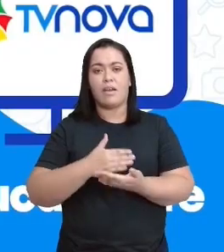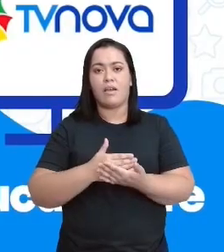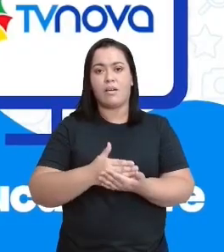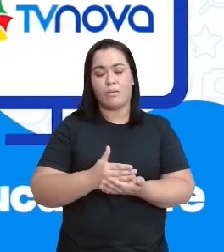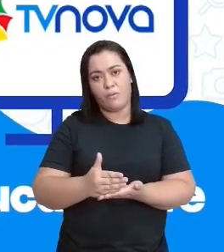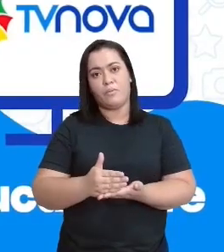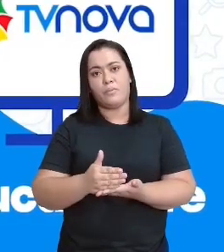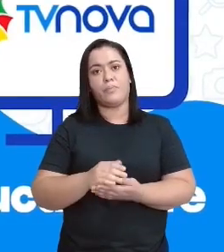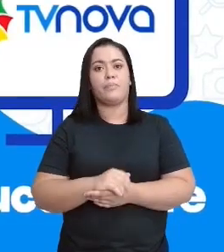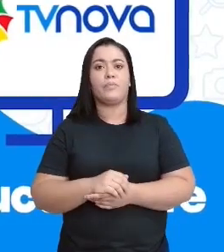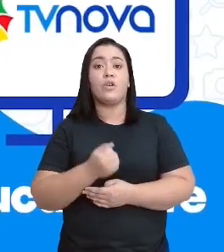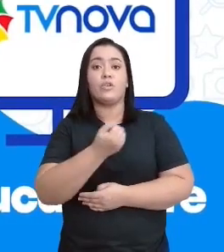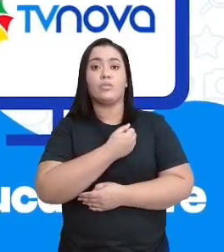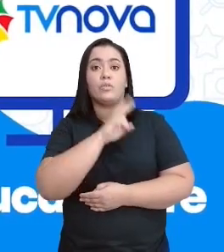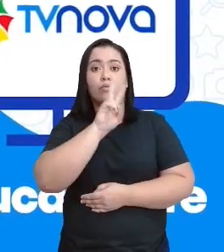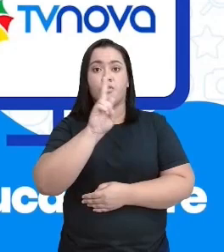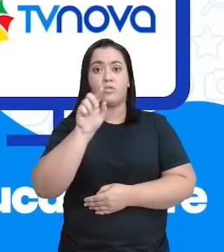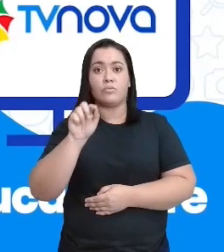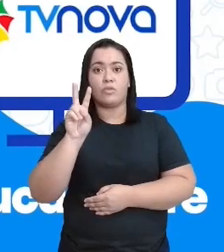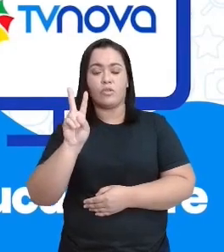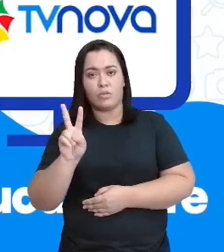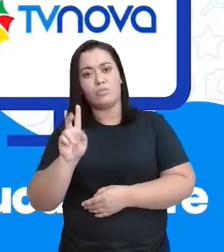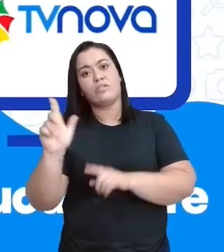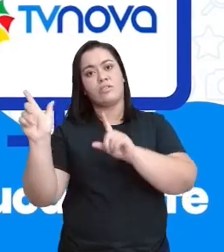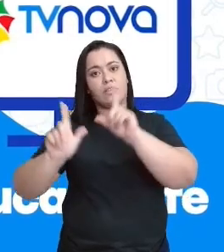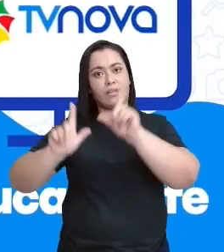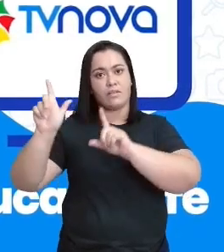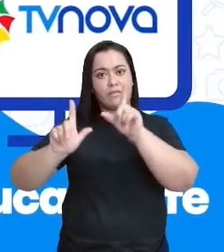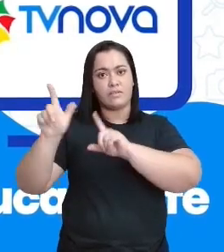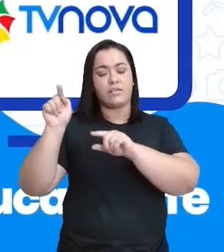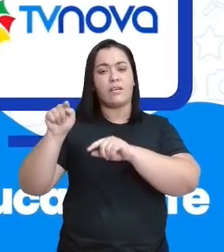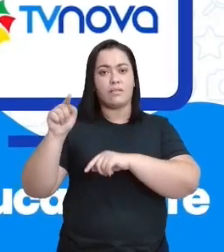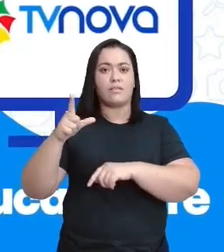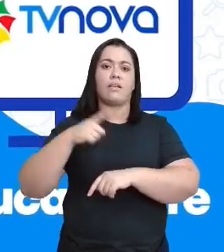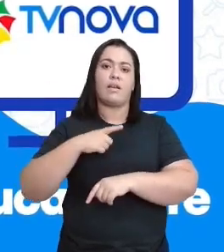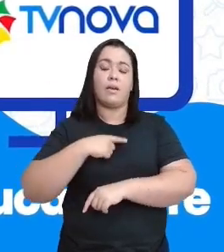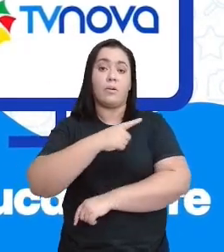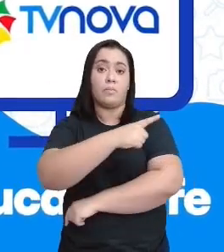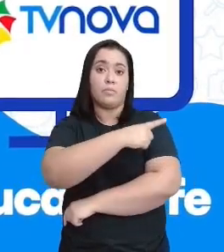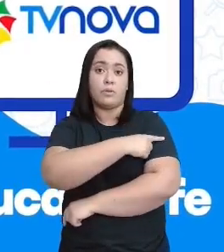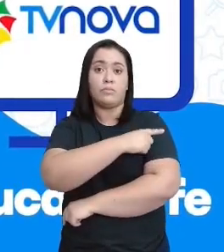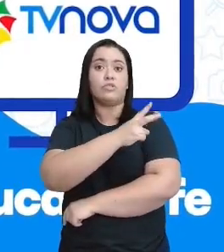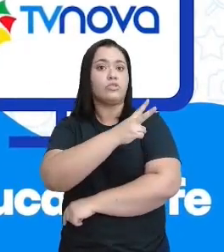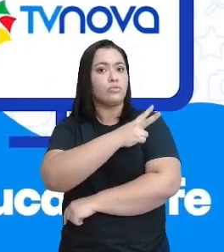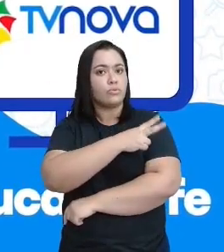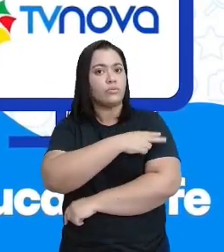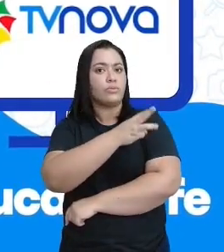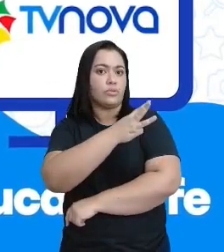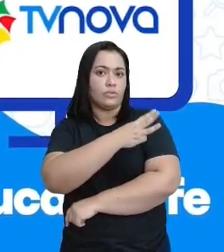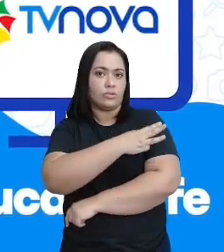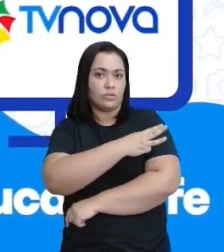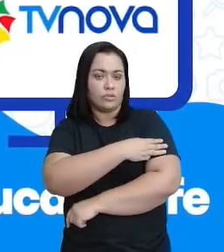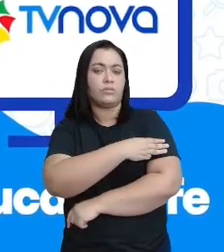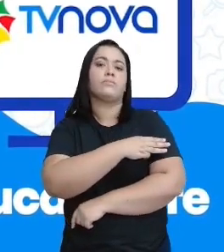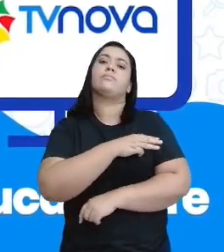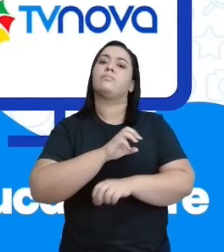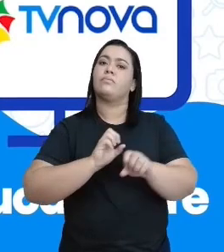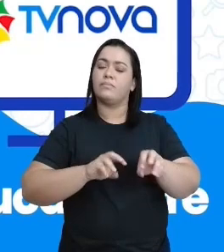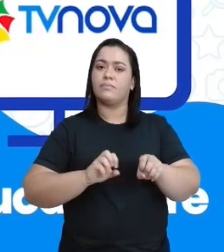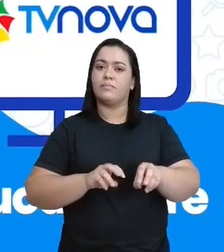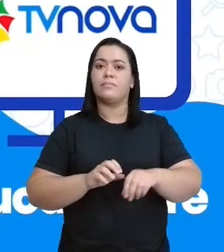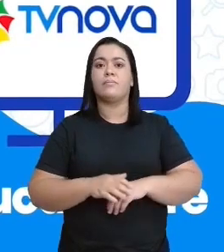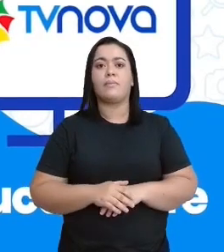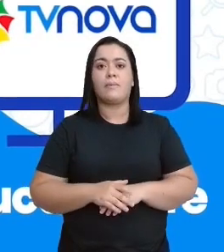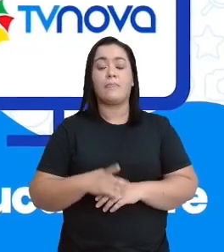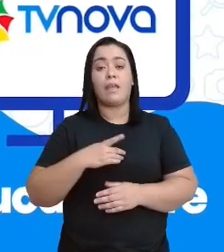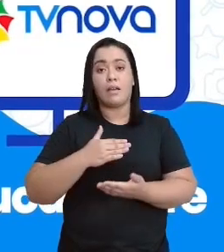O canal 22.2 da TV Nova é dedicado às aulas do 1º, 2º e 3º ano do ensino fundamental,